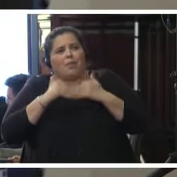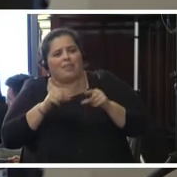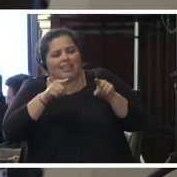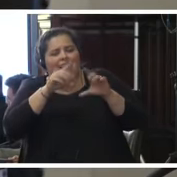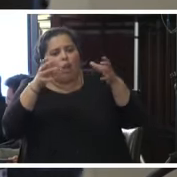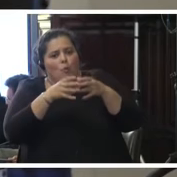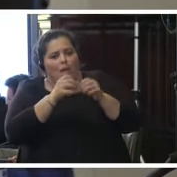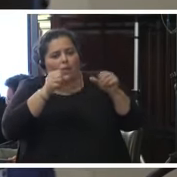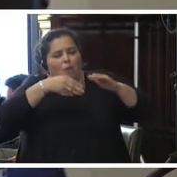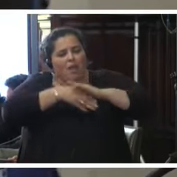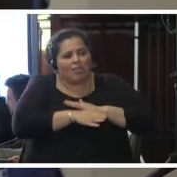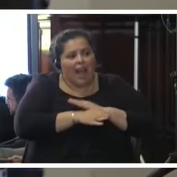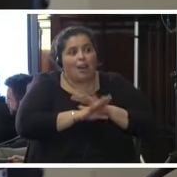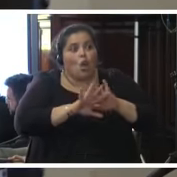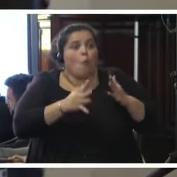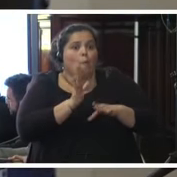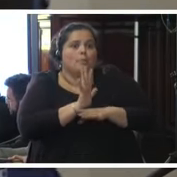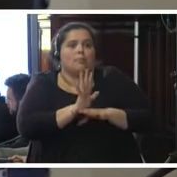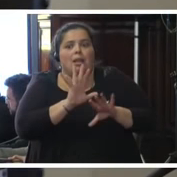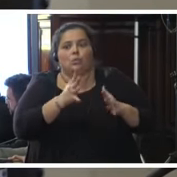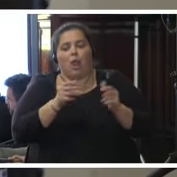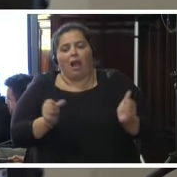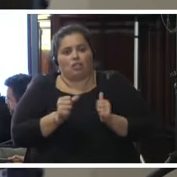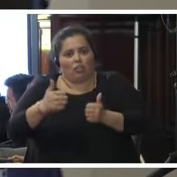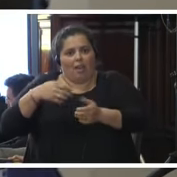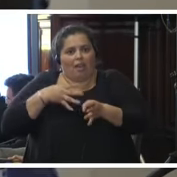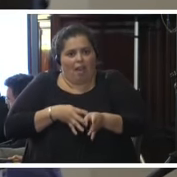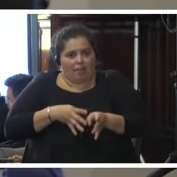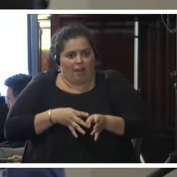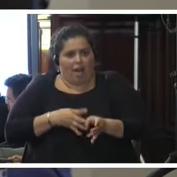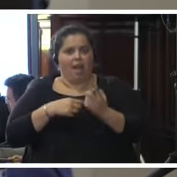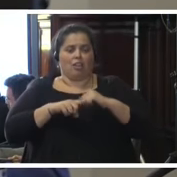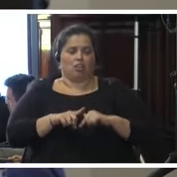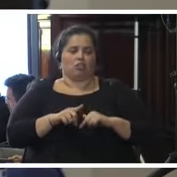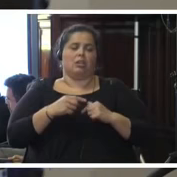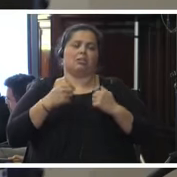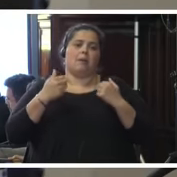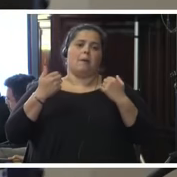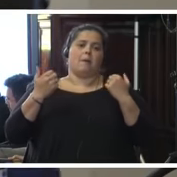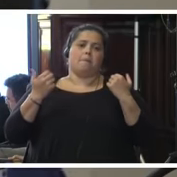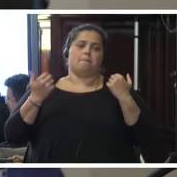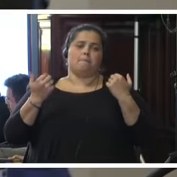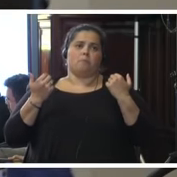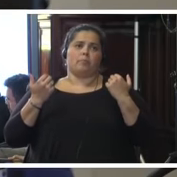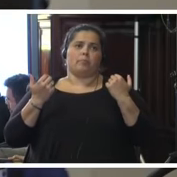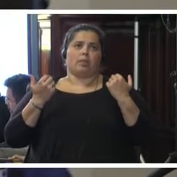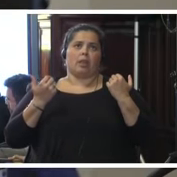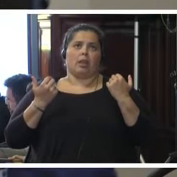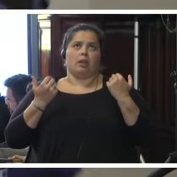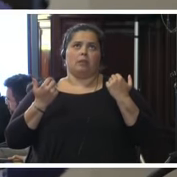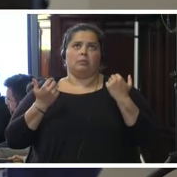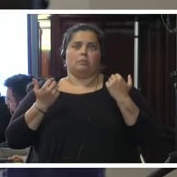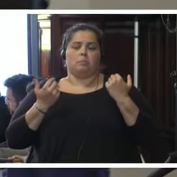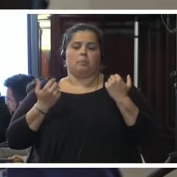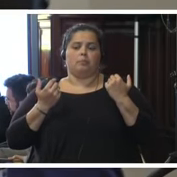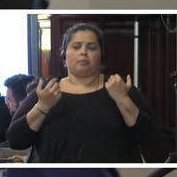aí tem uma coisa que Vossa Excelência, o senhor diretor da área de direitos humanos do Itamaraty, falou, se entendi bem,